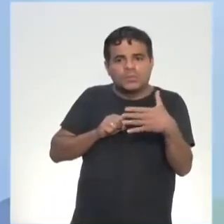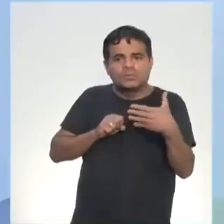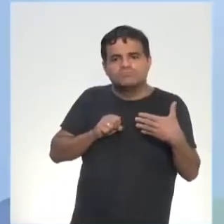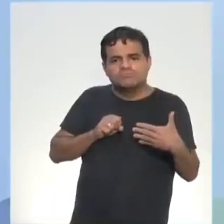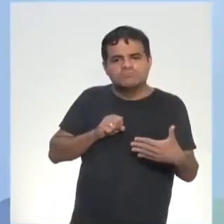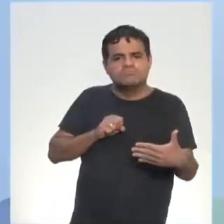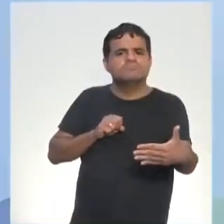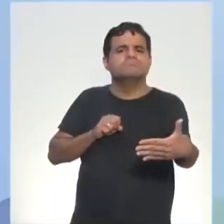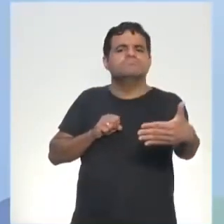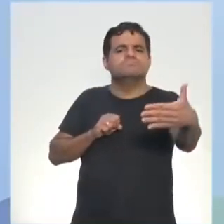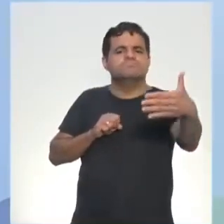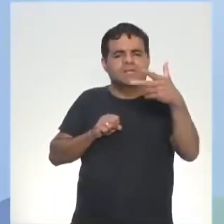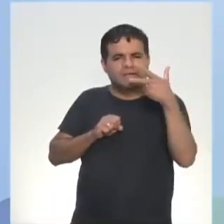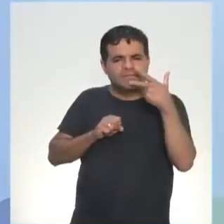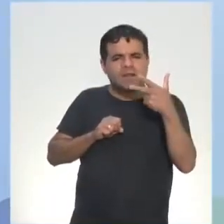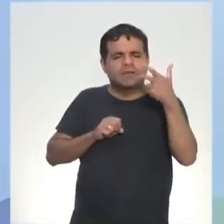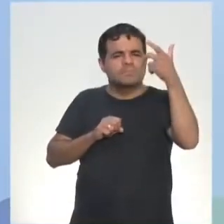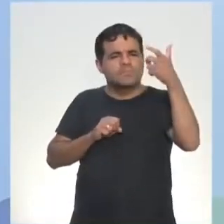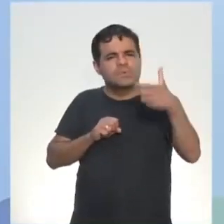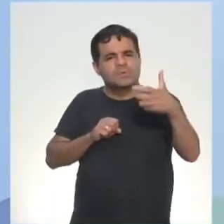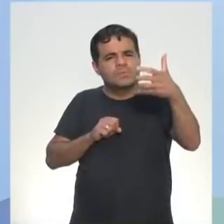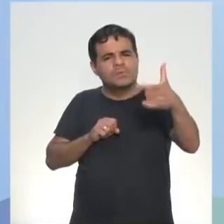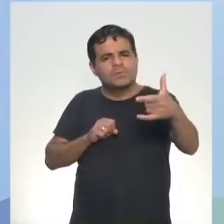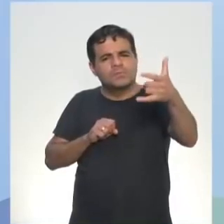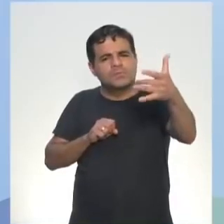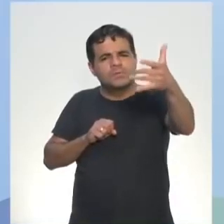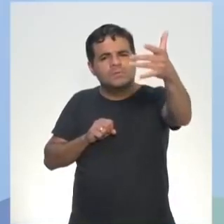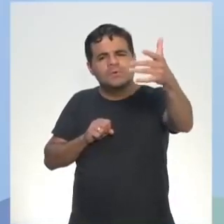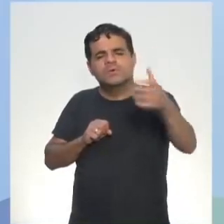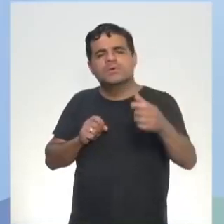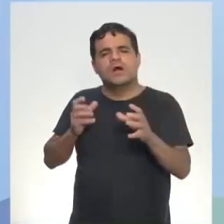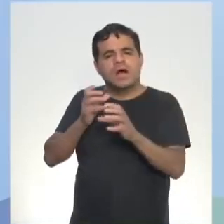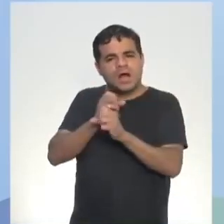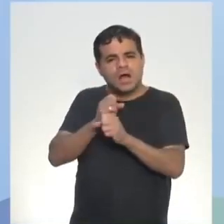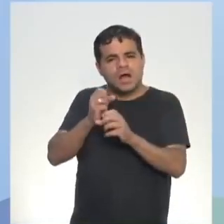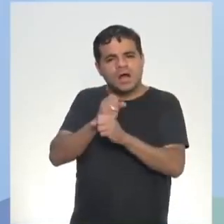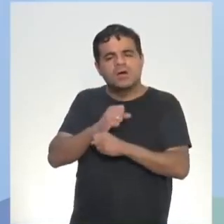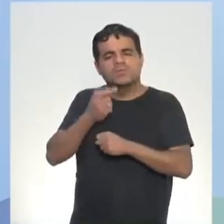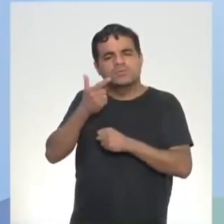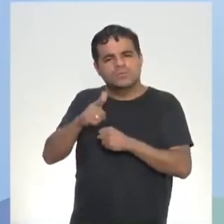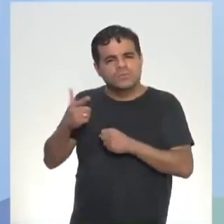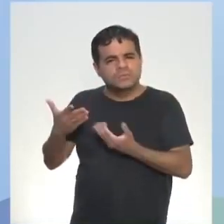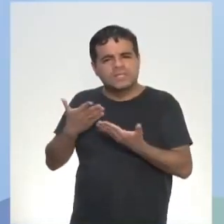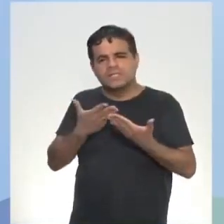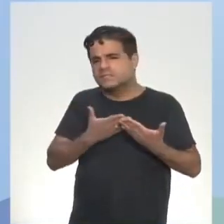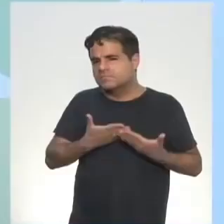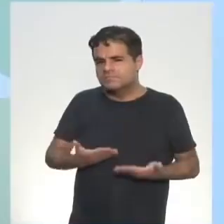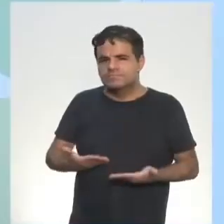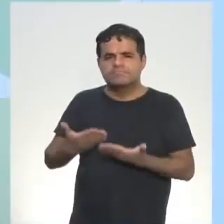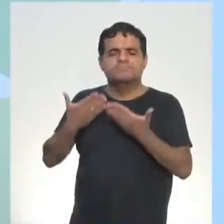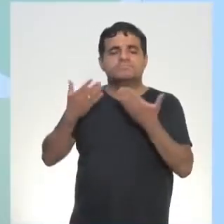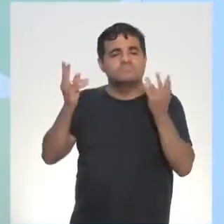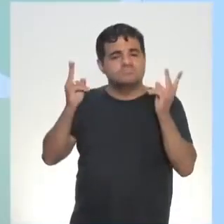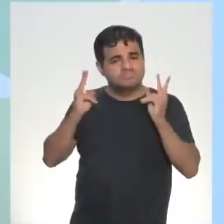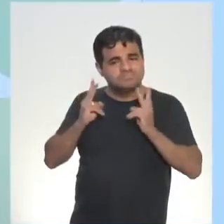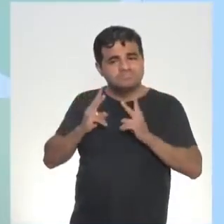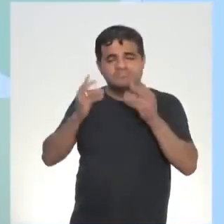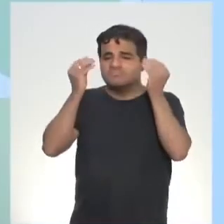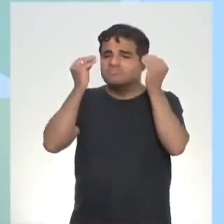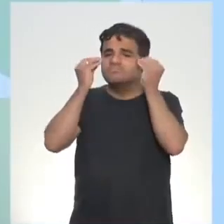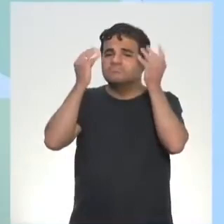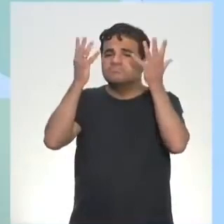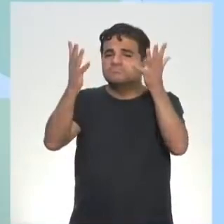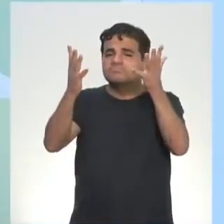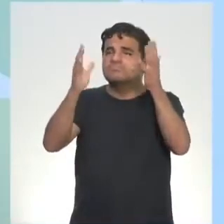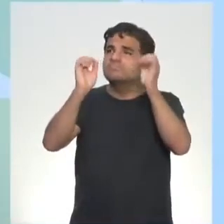gente monte vai de falar contribuição. bastante aí sobre probabilidade e cálculos nas próximas aulas, né? Então, né? A gente sempre mostra aí que as disciplinas